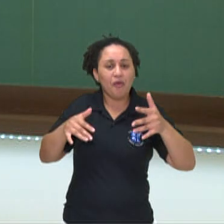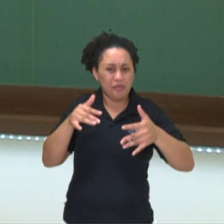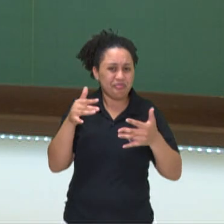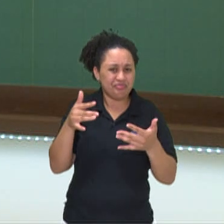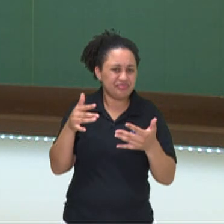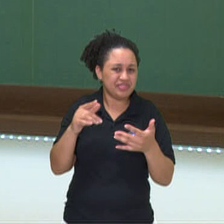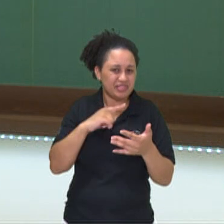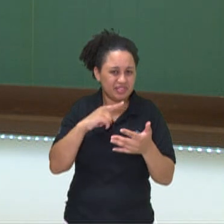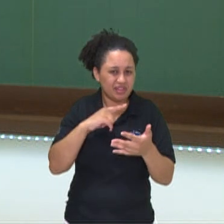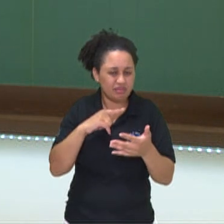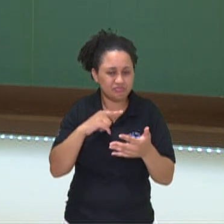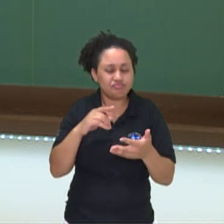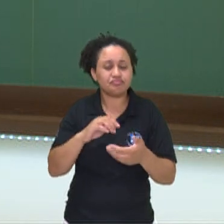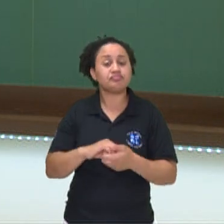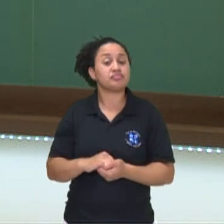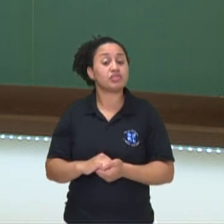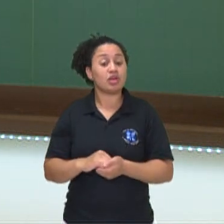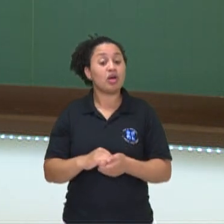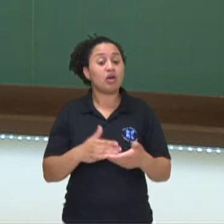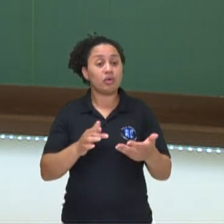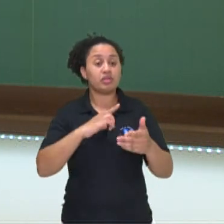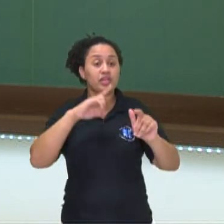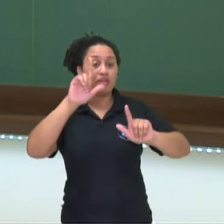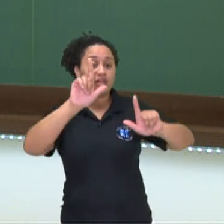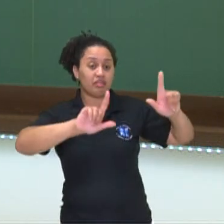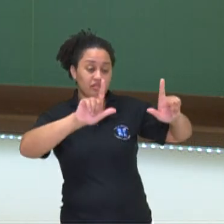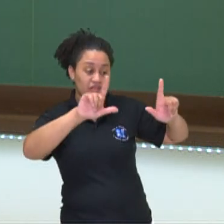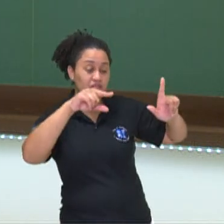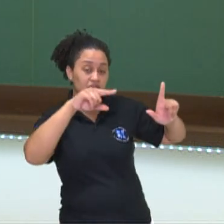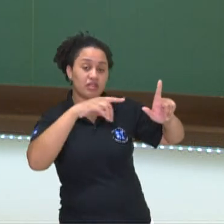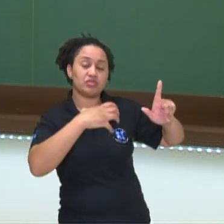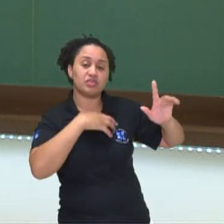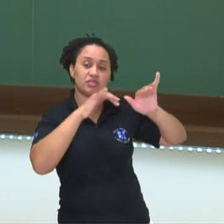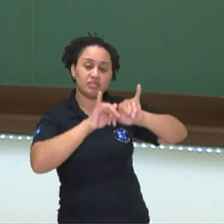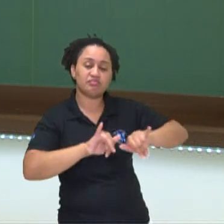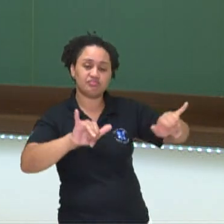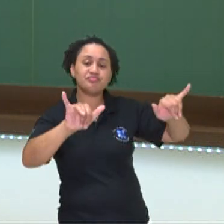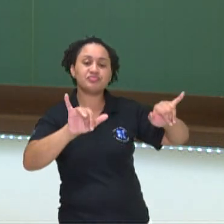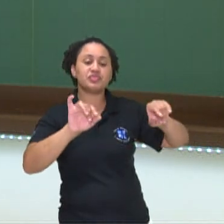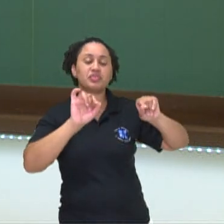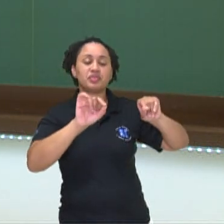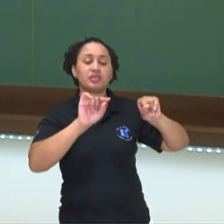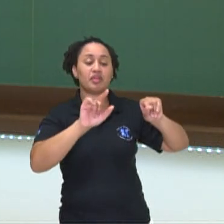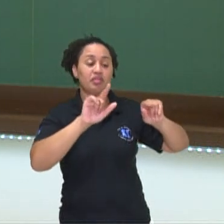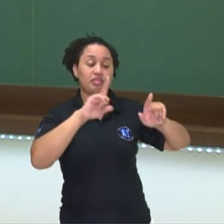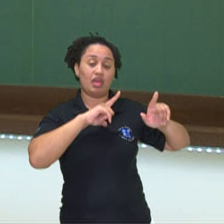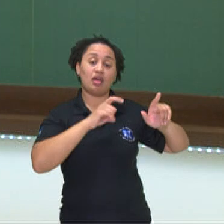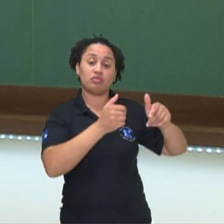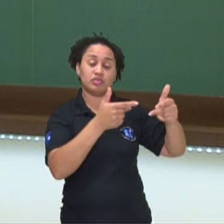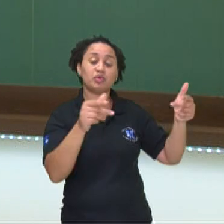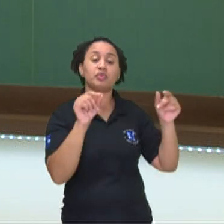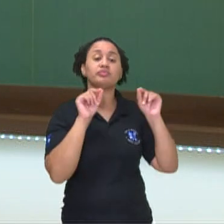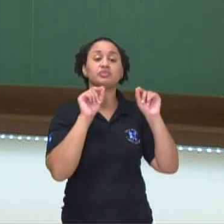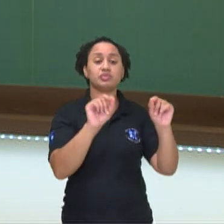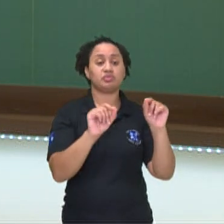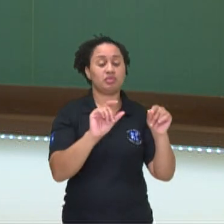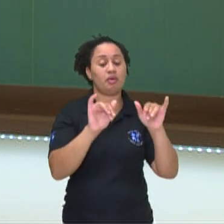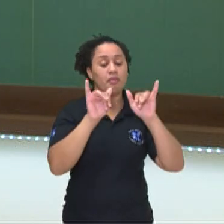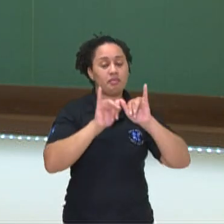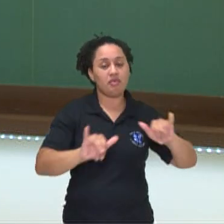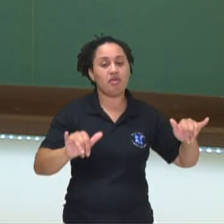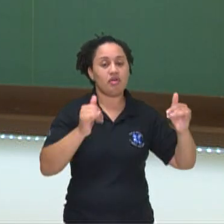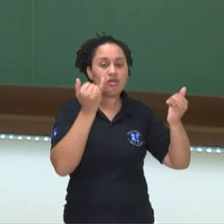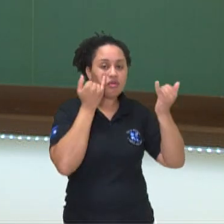a televisão como meio de comunicação de massa, ele vai trazer ferramentas para difusão de